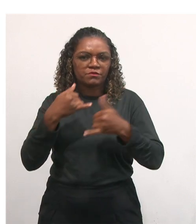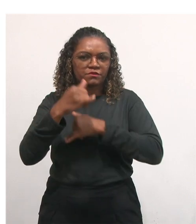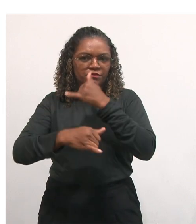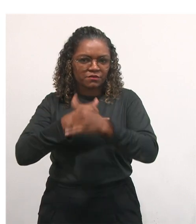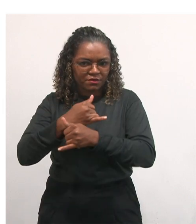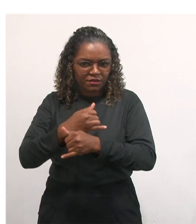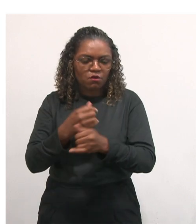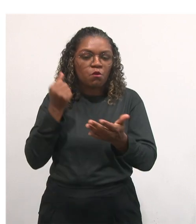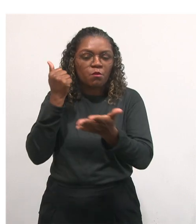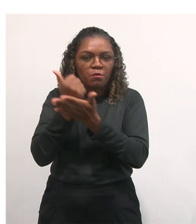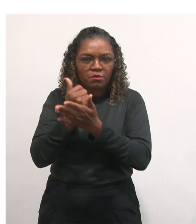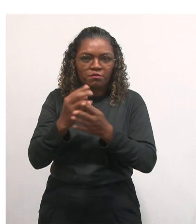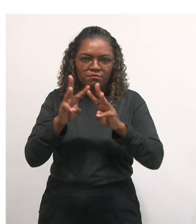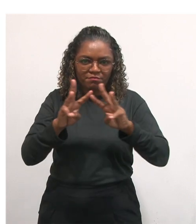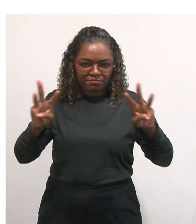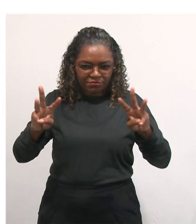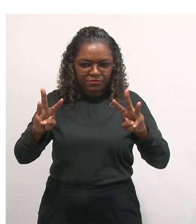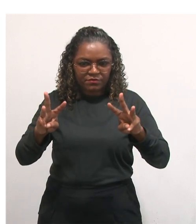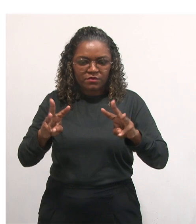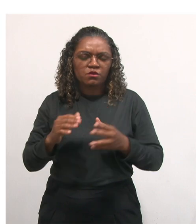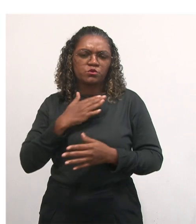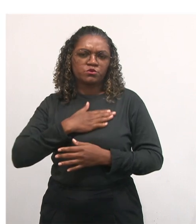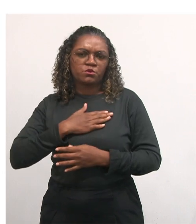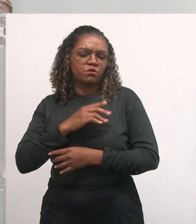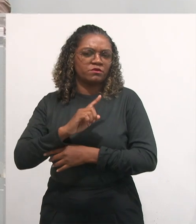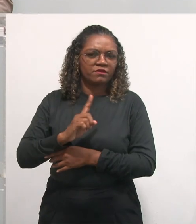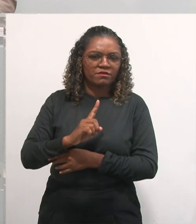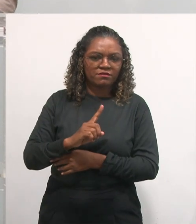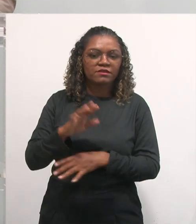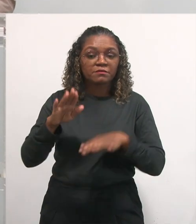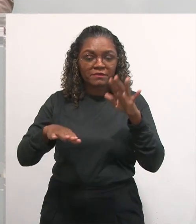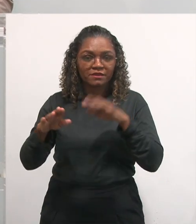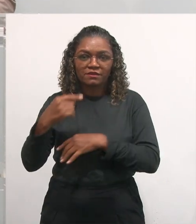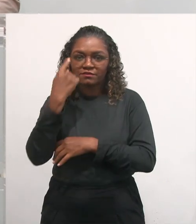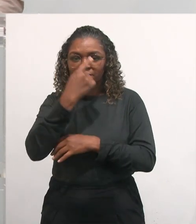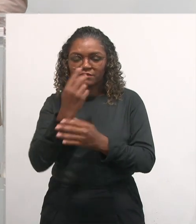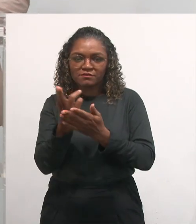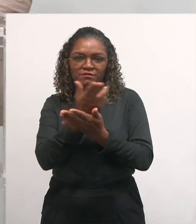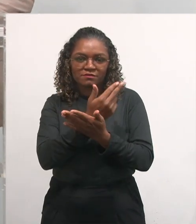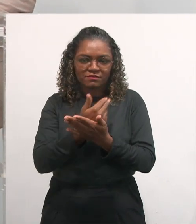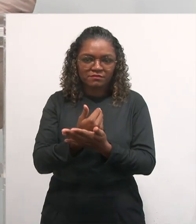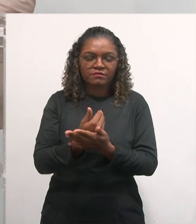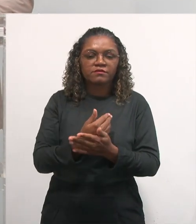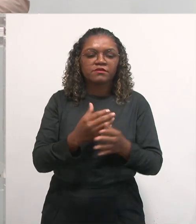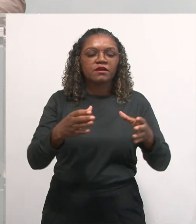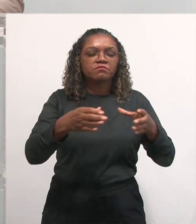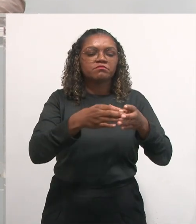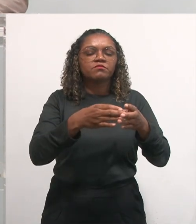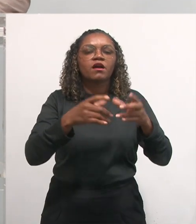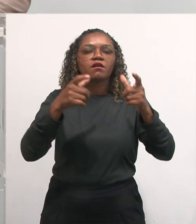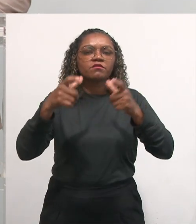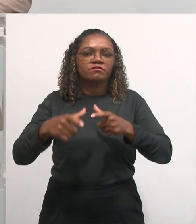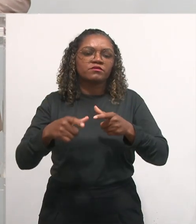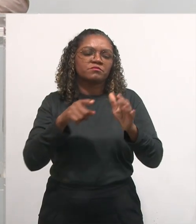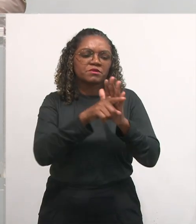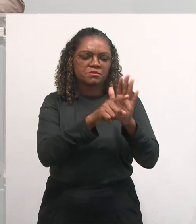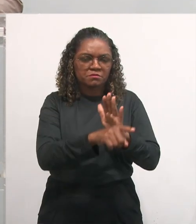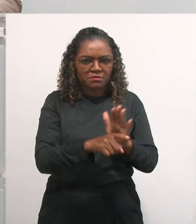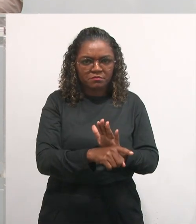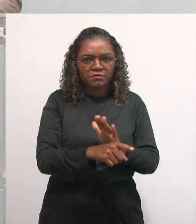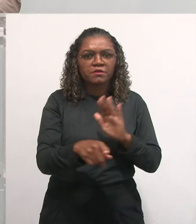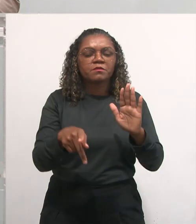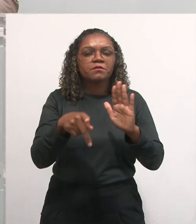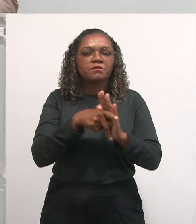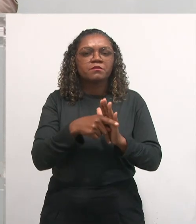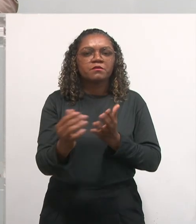gostou. Ou com carinhas, né? Dependendo... Isso também até do público que você vai entrevistar, dependendo, vai trabalhar com adolescentes, fazer um questionário para adolescentes, você pode